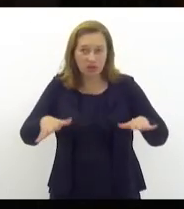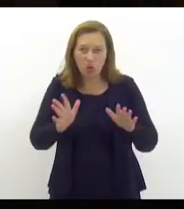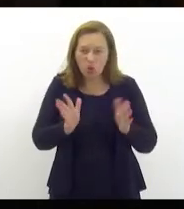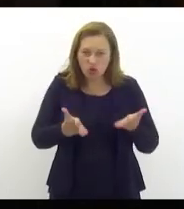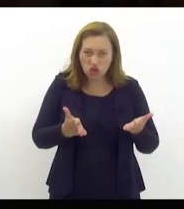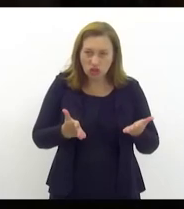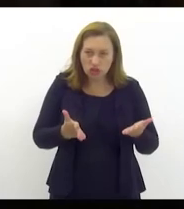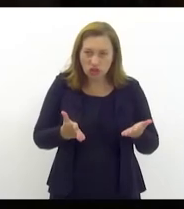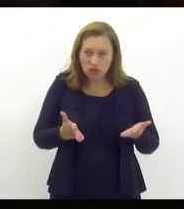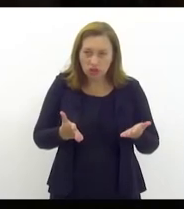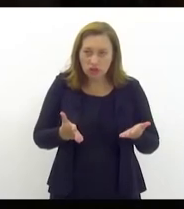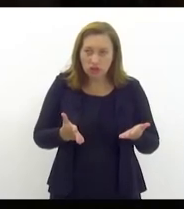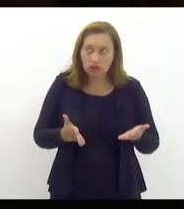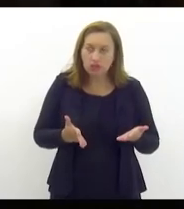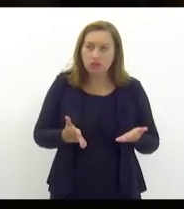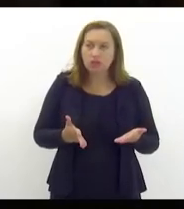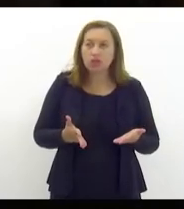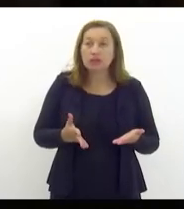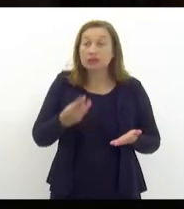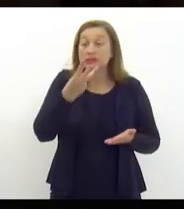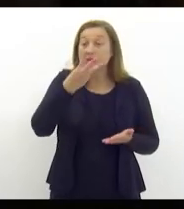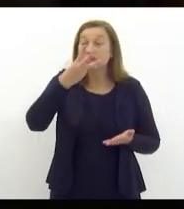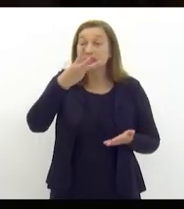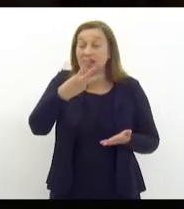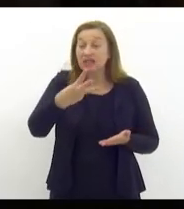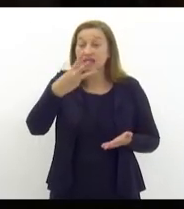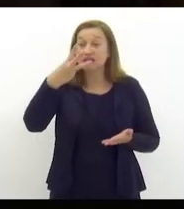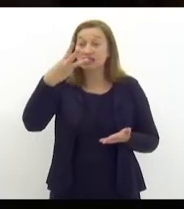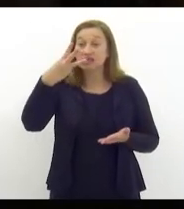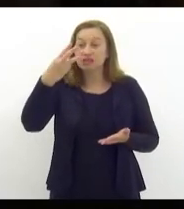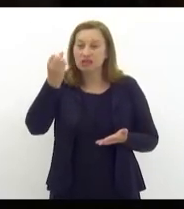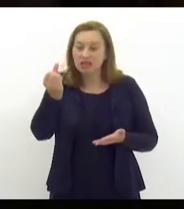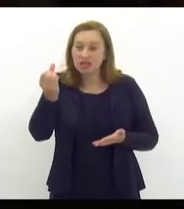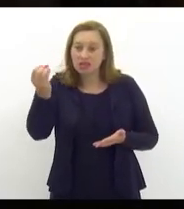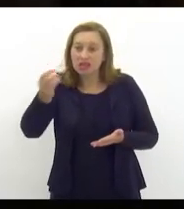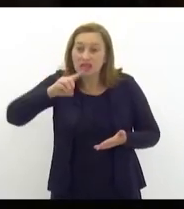Hoje, estão transportando 360 mil.